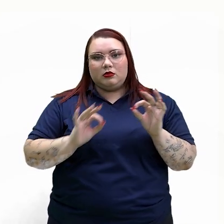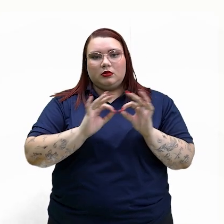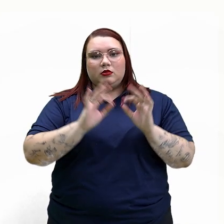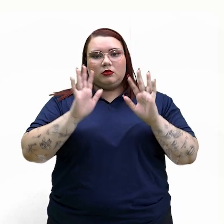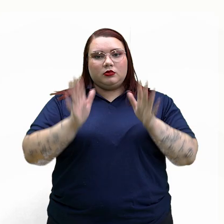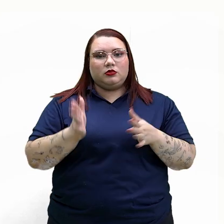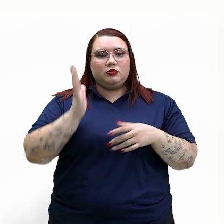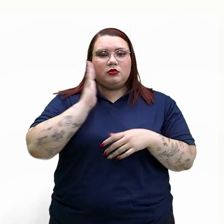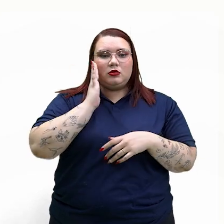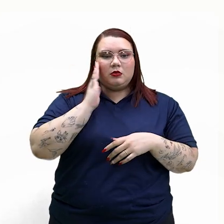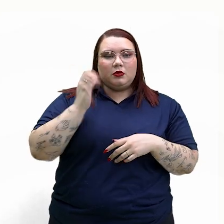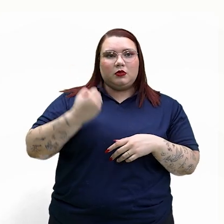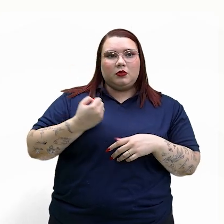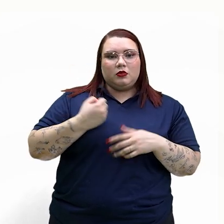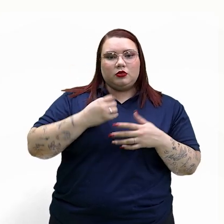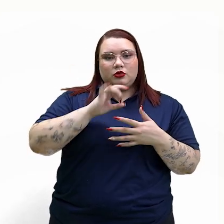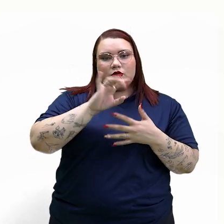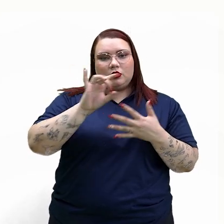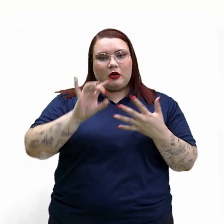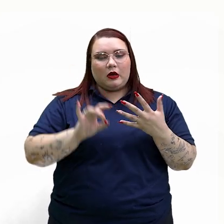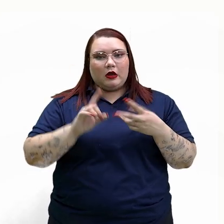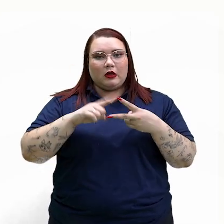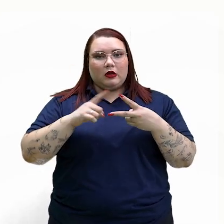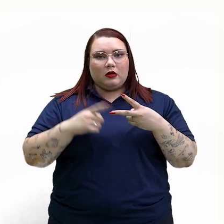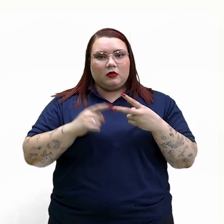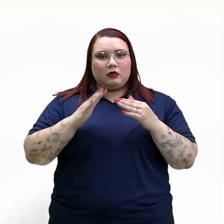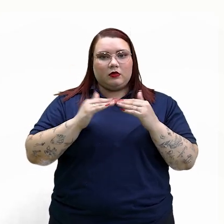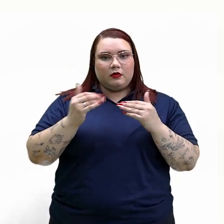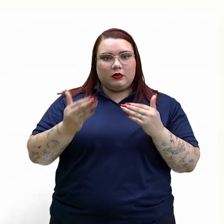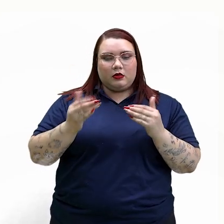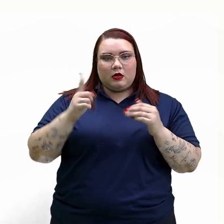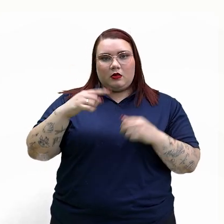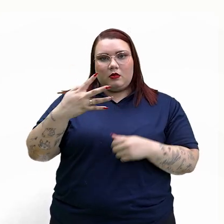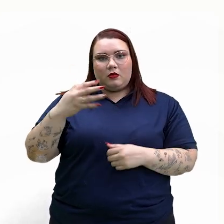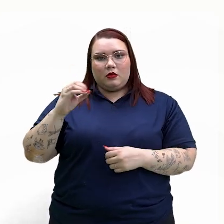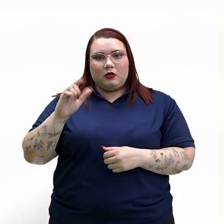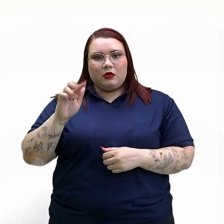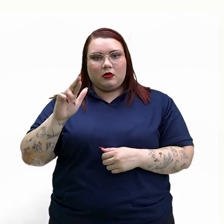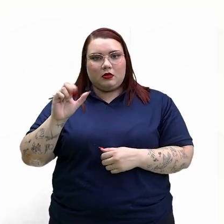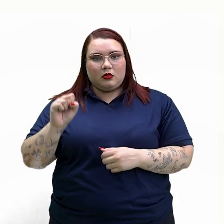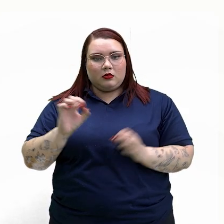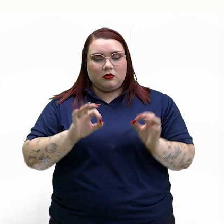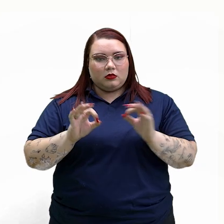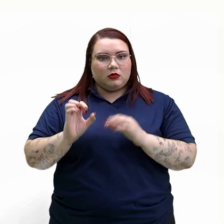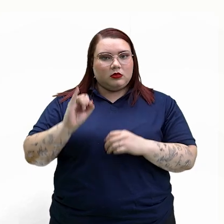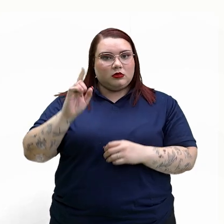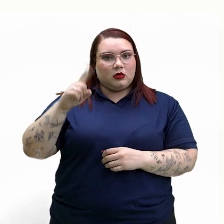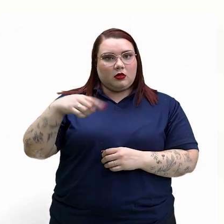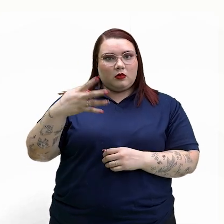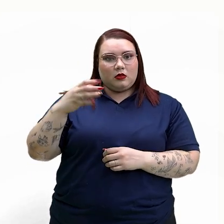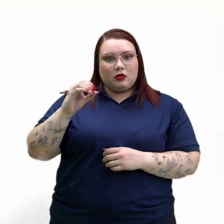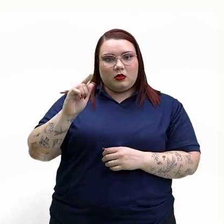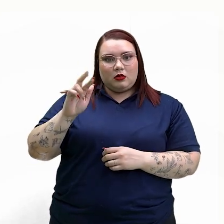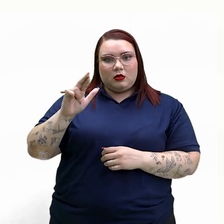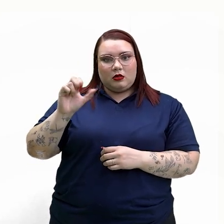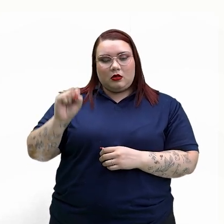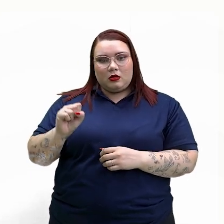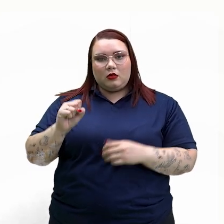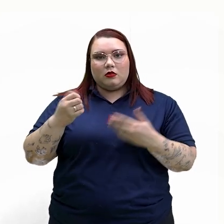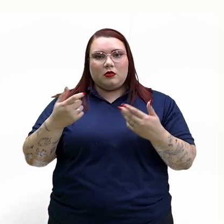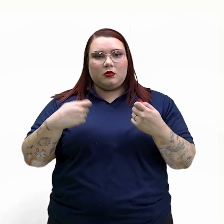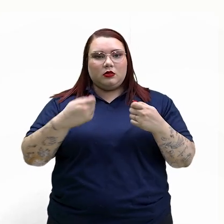já sabia o valor de cada ângulo externo, 40 graus. Então, se é 40 graus e eu quero determinar o número de